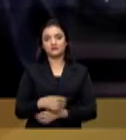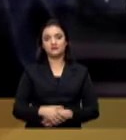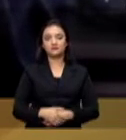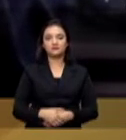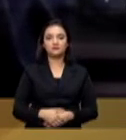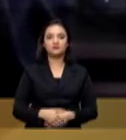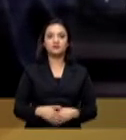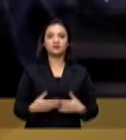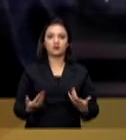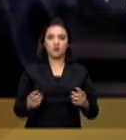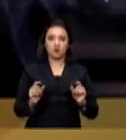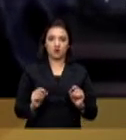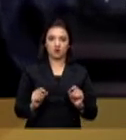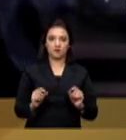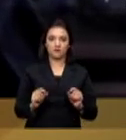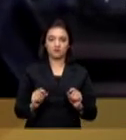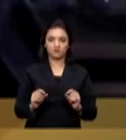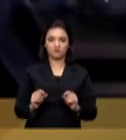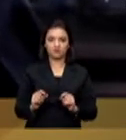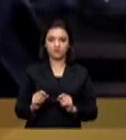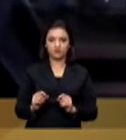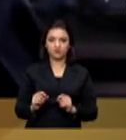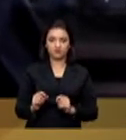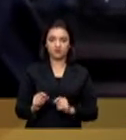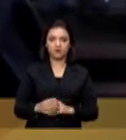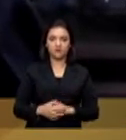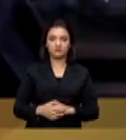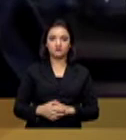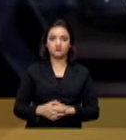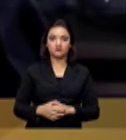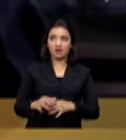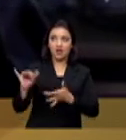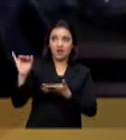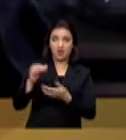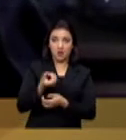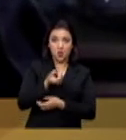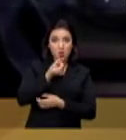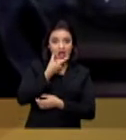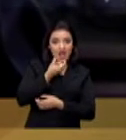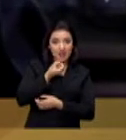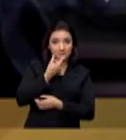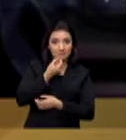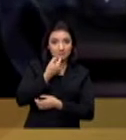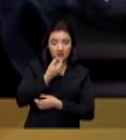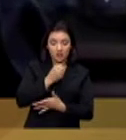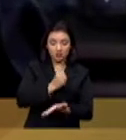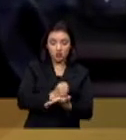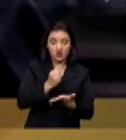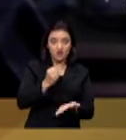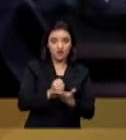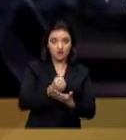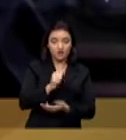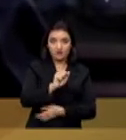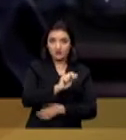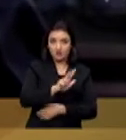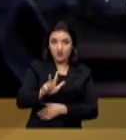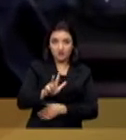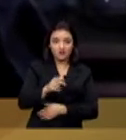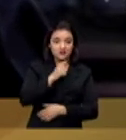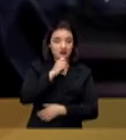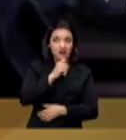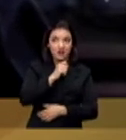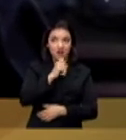mera importação e comercialização de um medicamento que não esteja registrado na